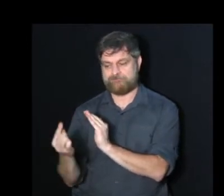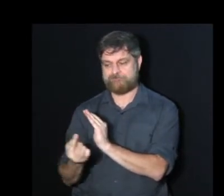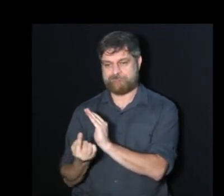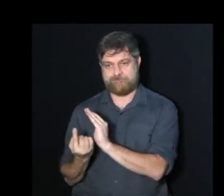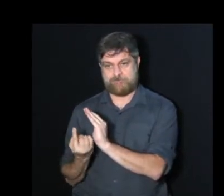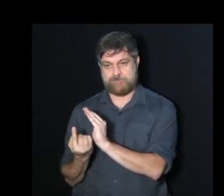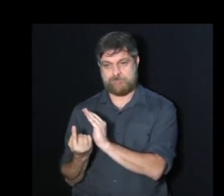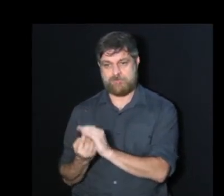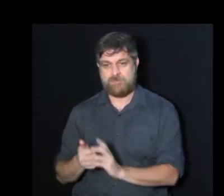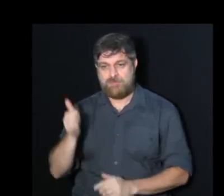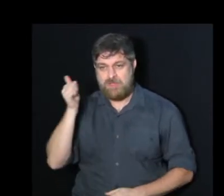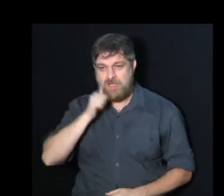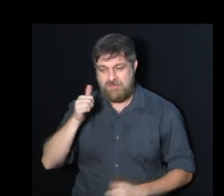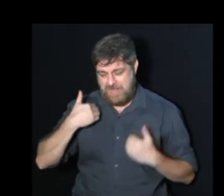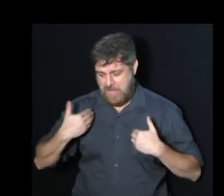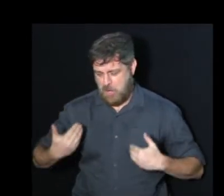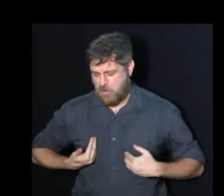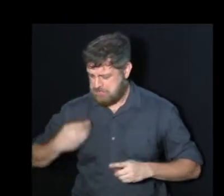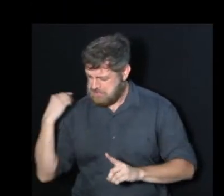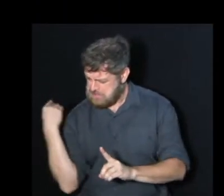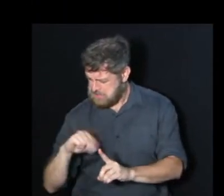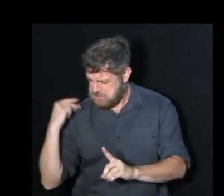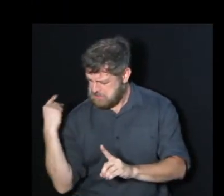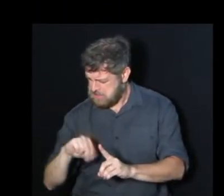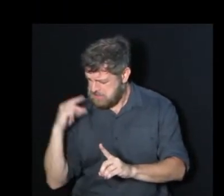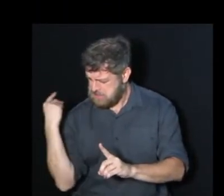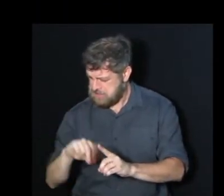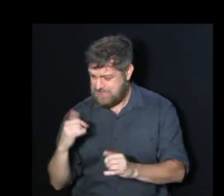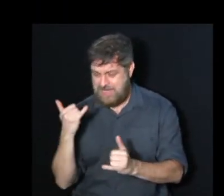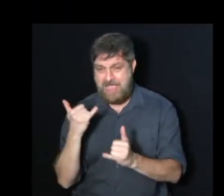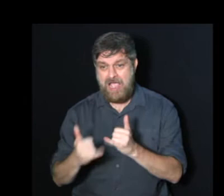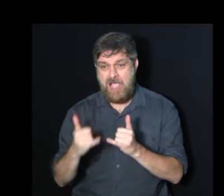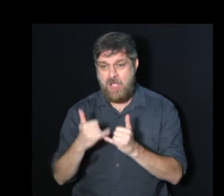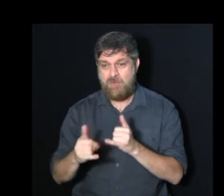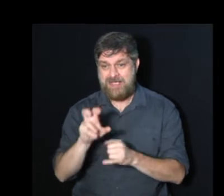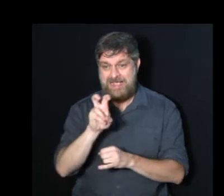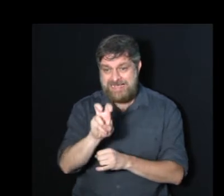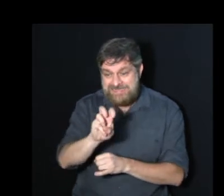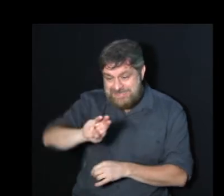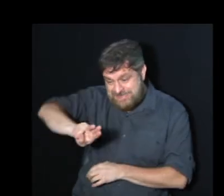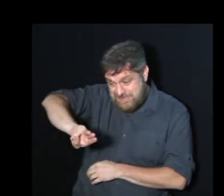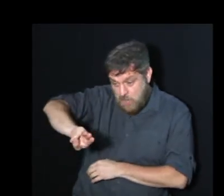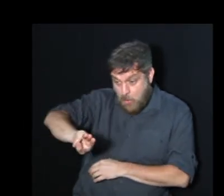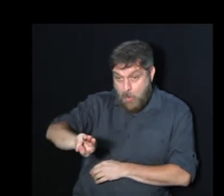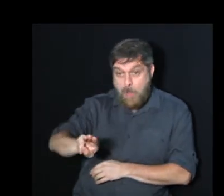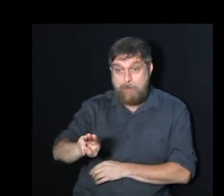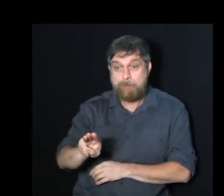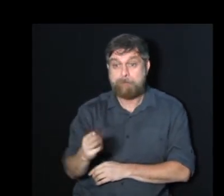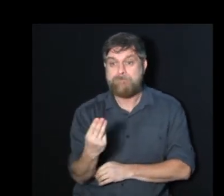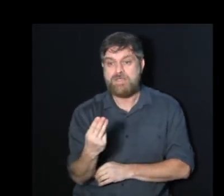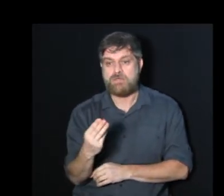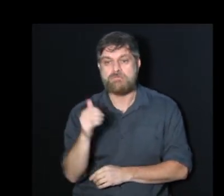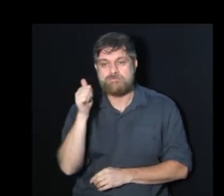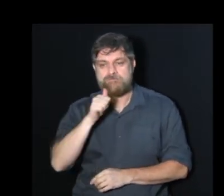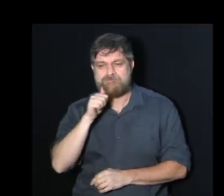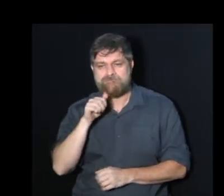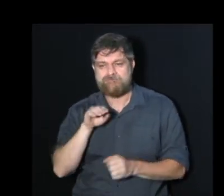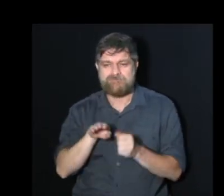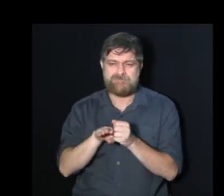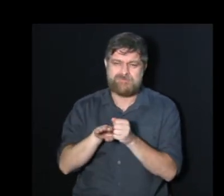de agredidas fisicamente alcança quase 5 milhões de mulheres, uma média mais ou menos